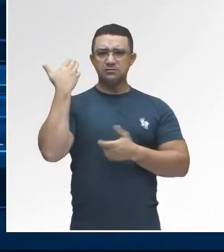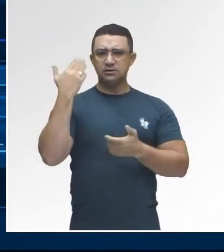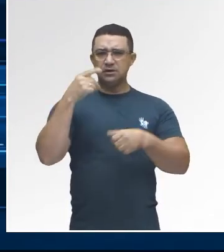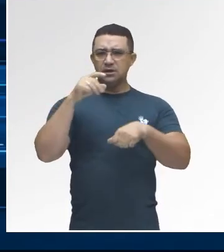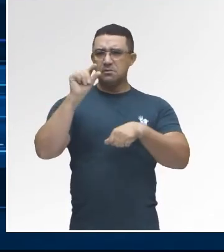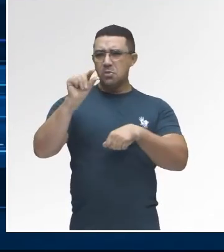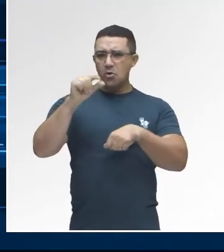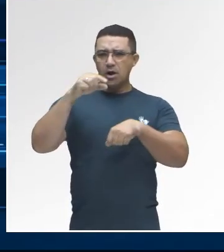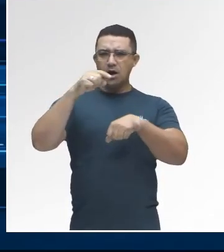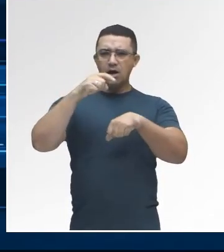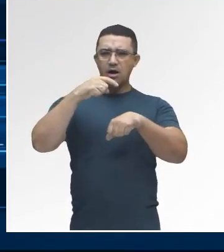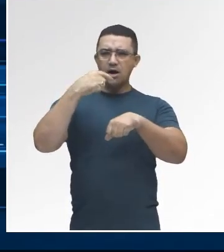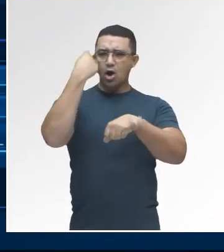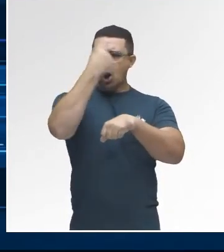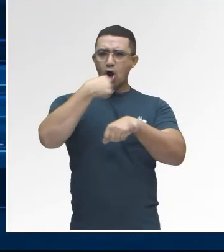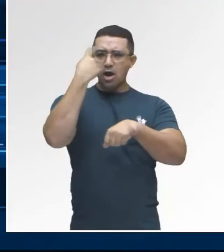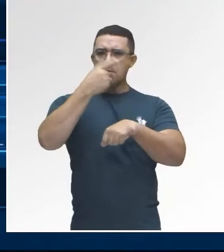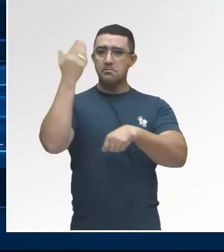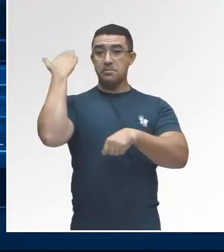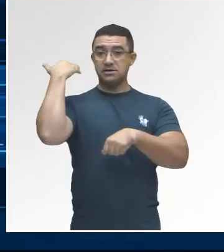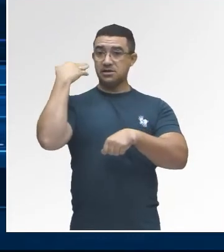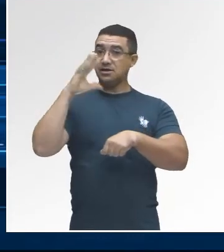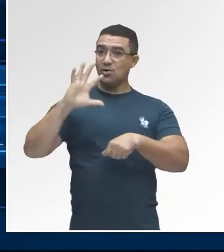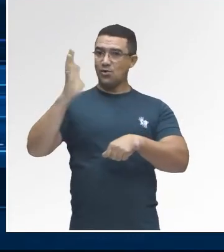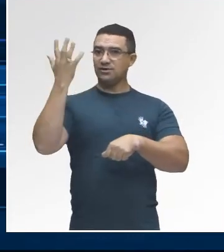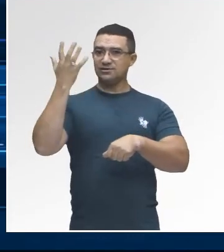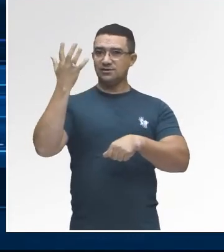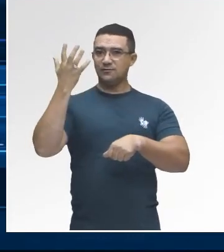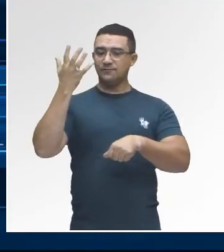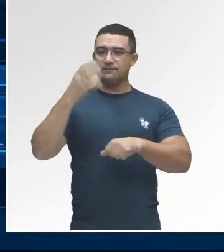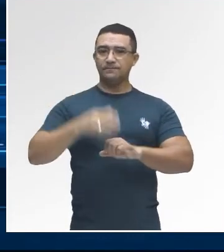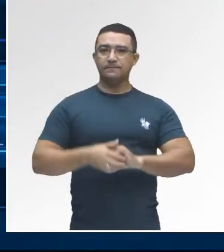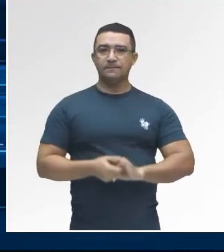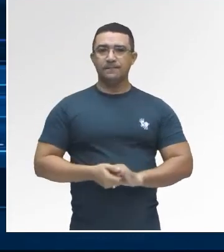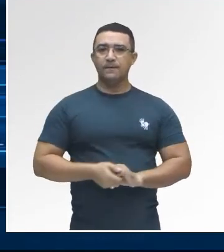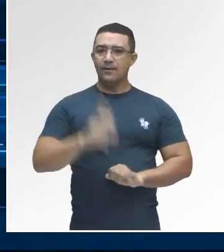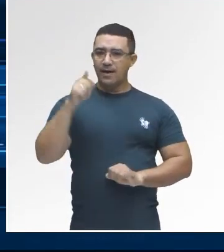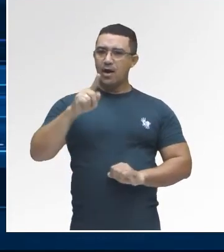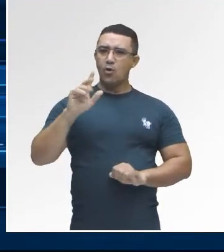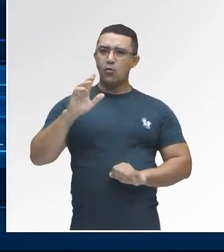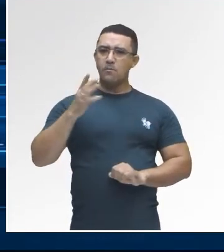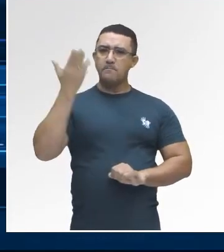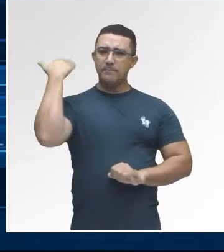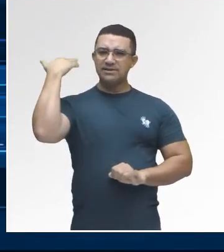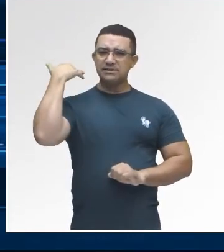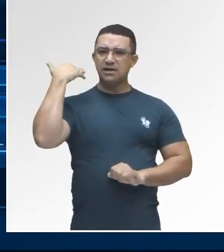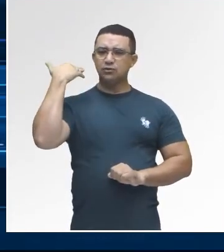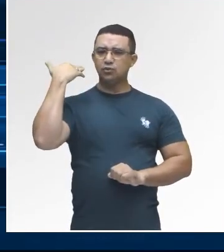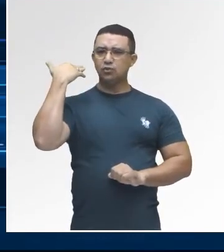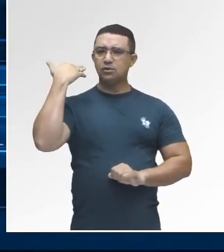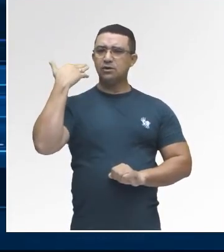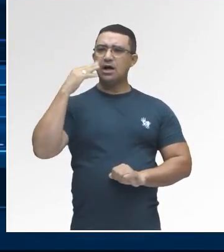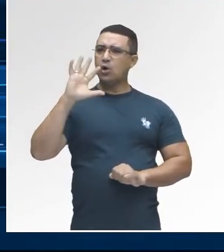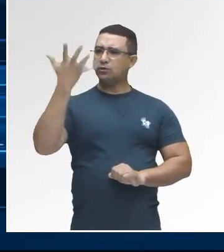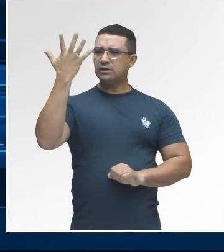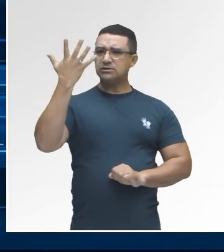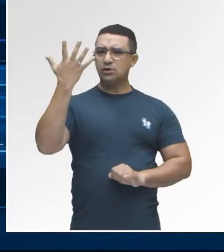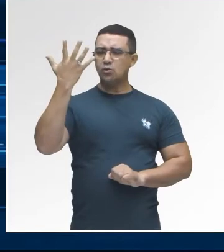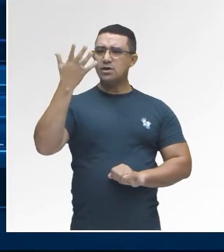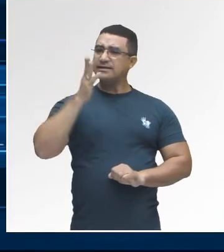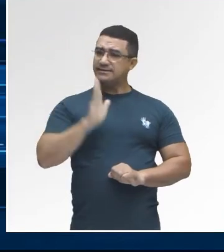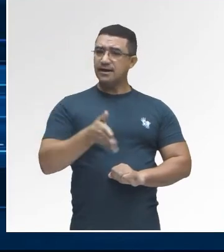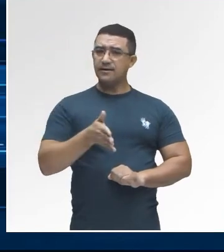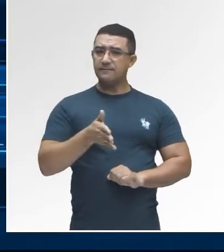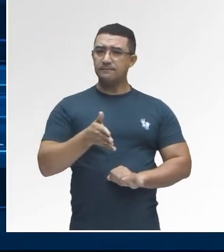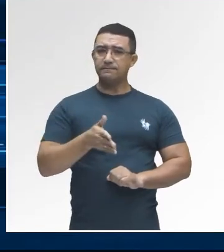vocês estão vendo aqui embaixo, né, que está escrito Sammy has just moved to New York. Então, vocês vão ver uma diferença agora